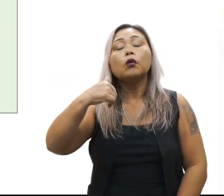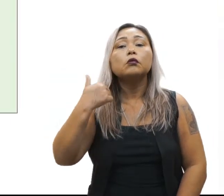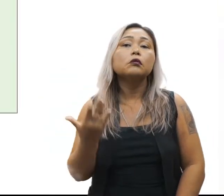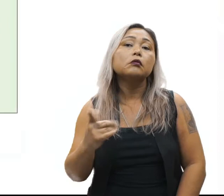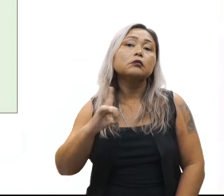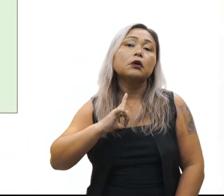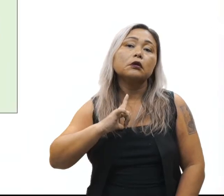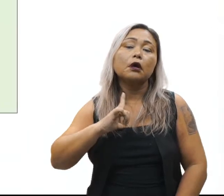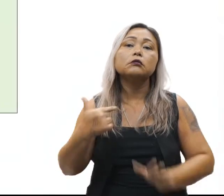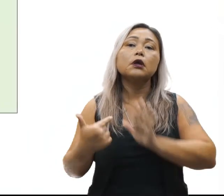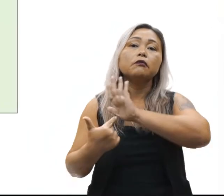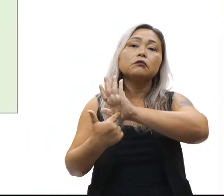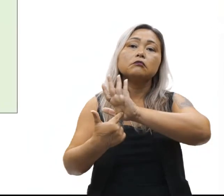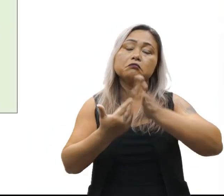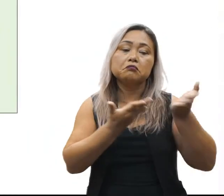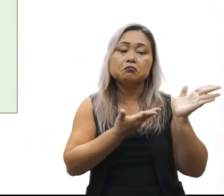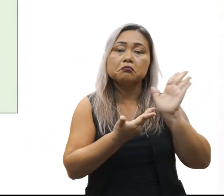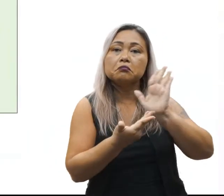uma apresentação